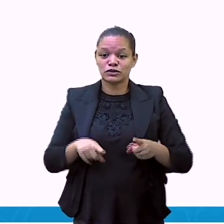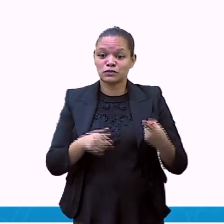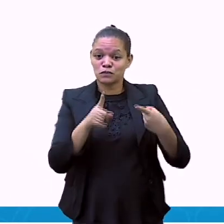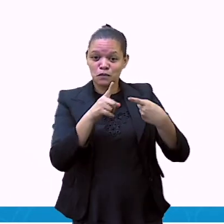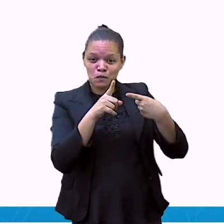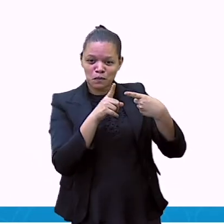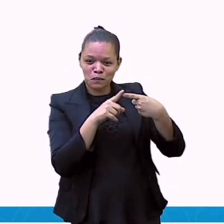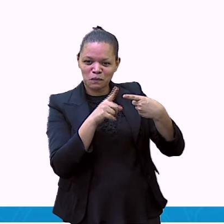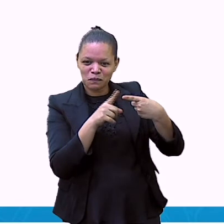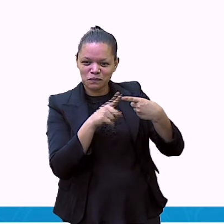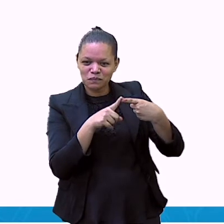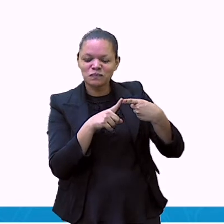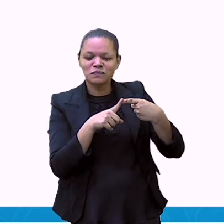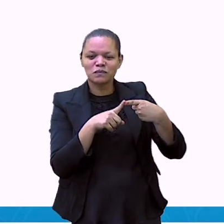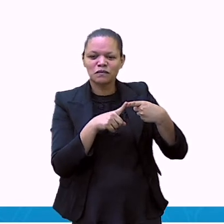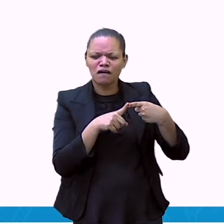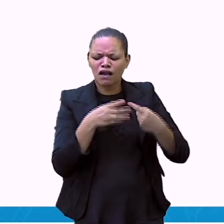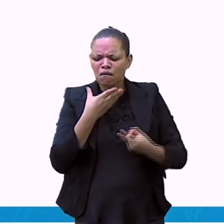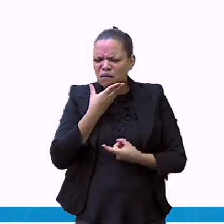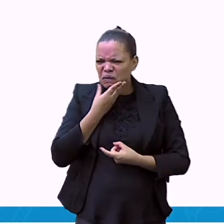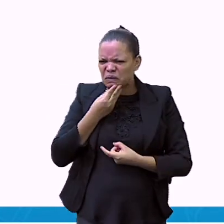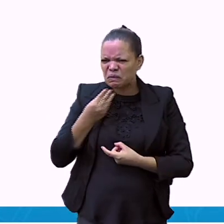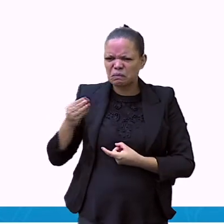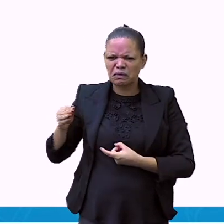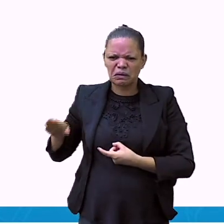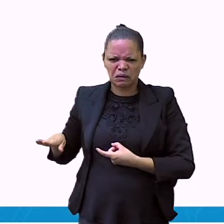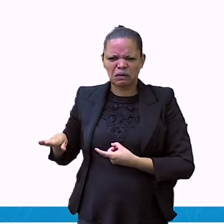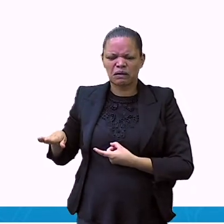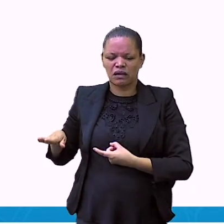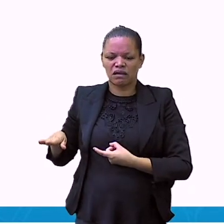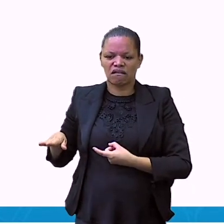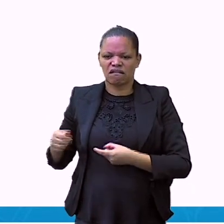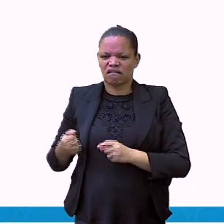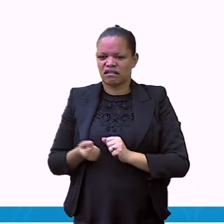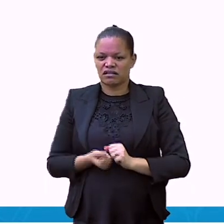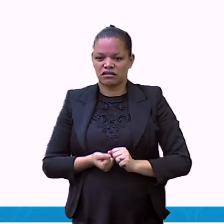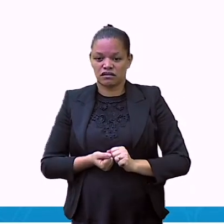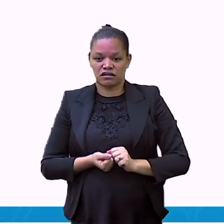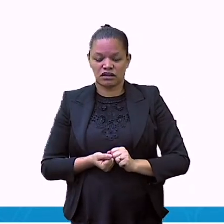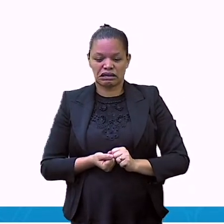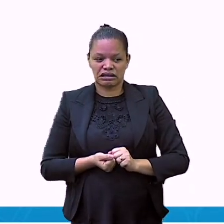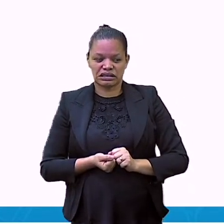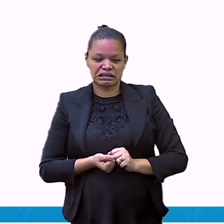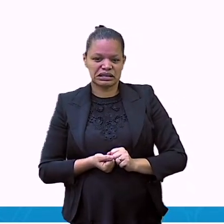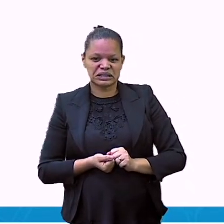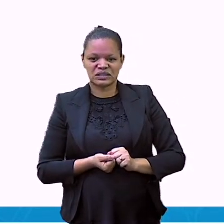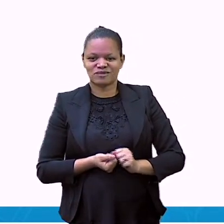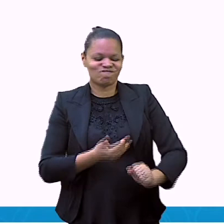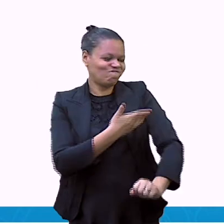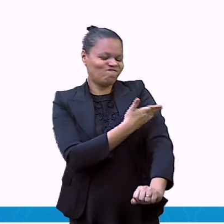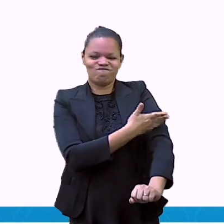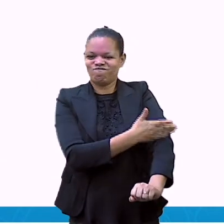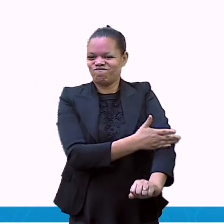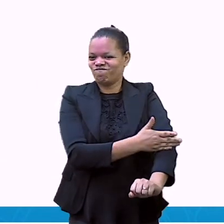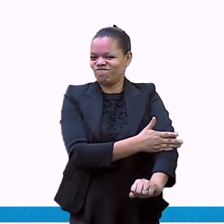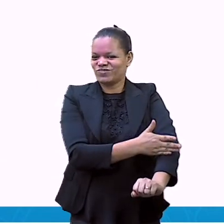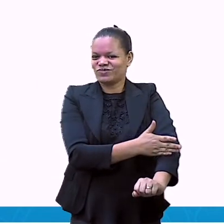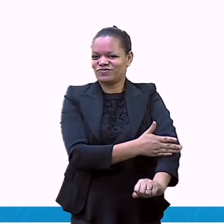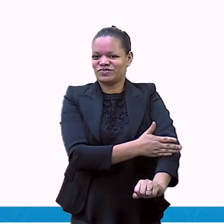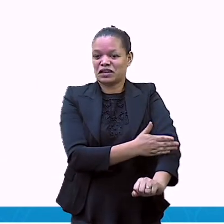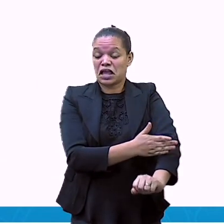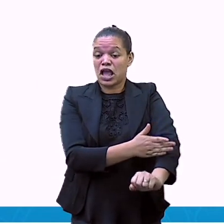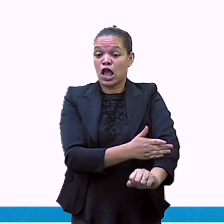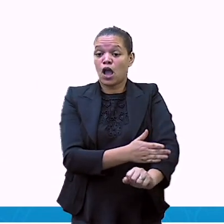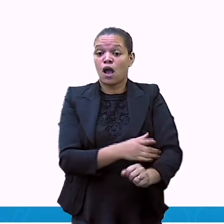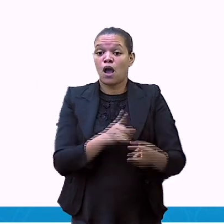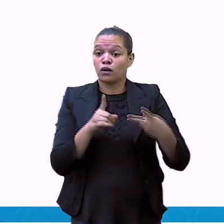é o meu dengo, então tem aí sim um sentido oposto, que nós chamamos de